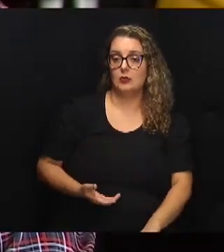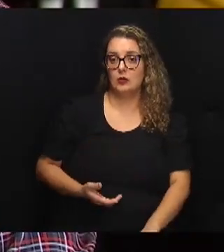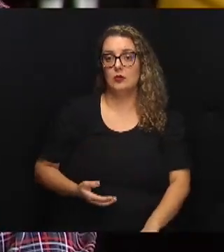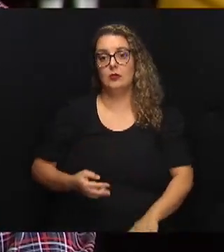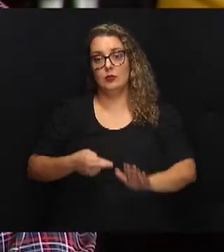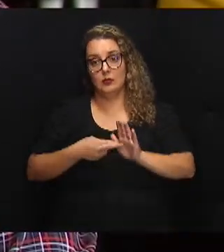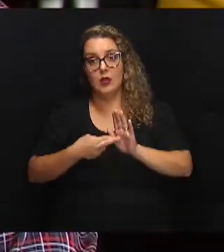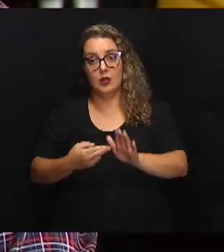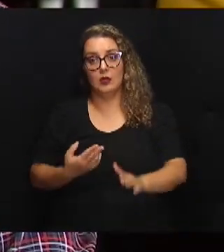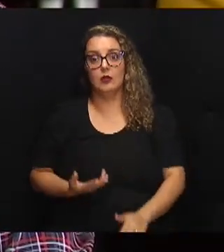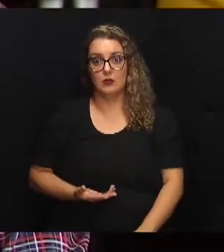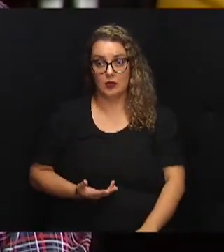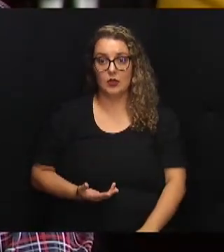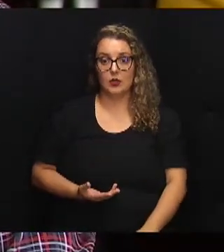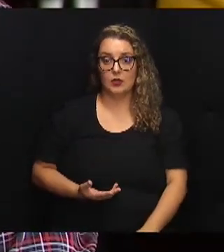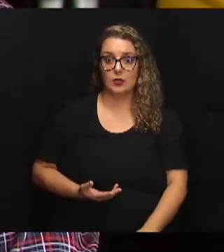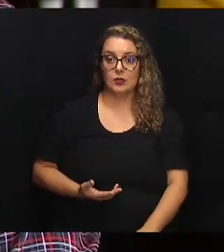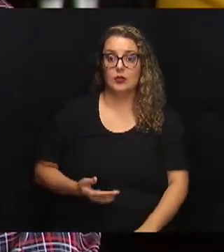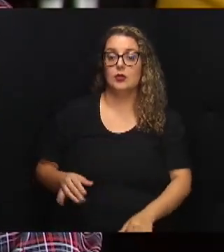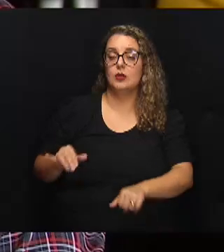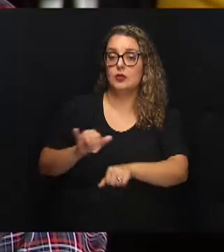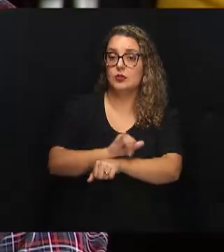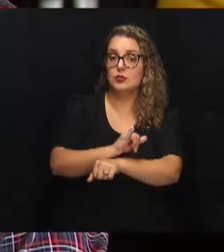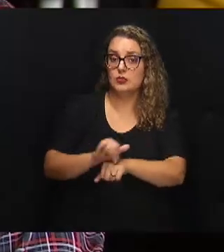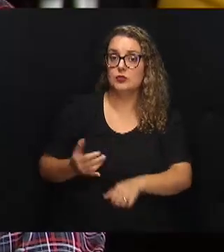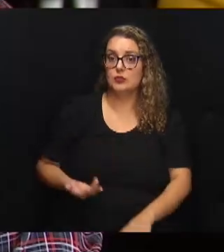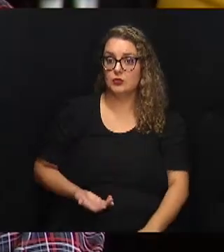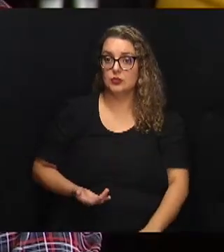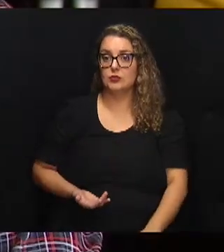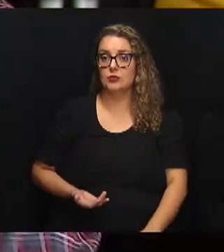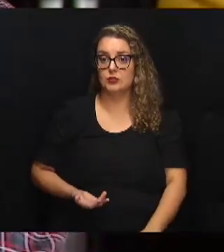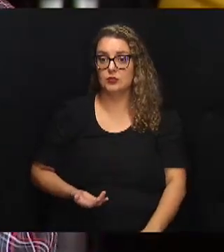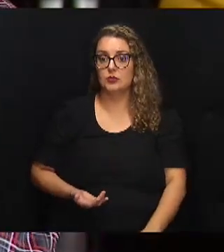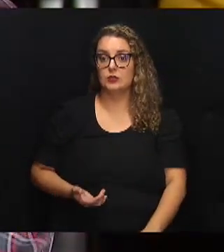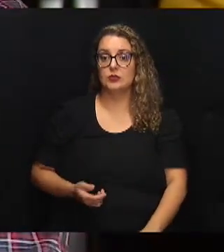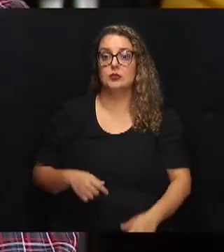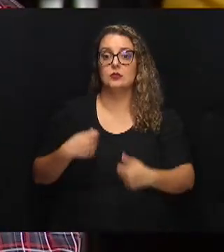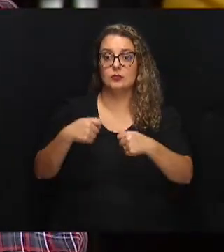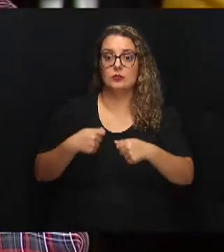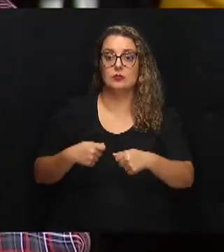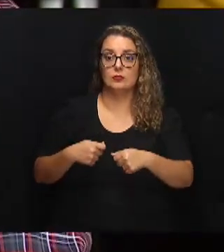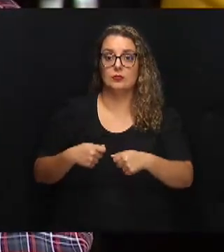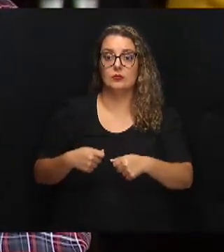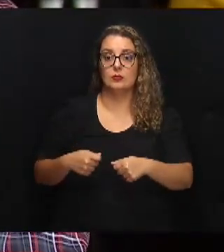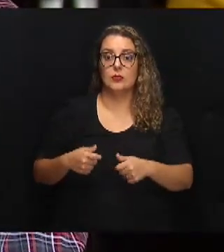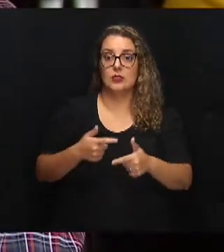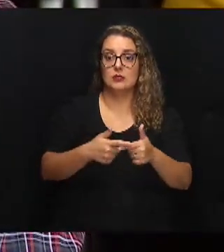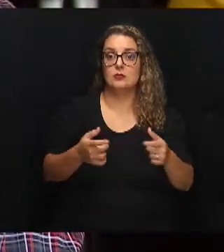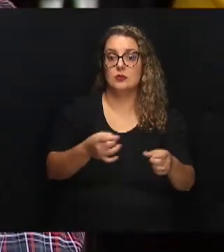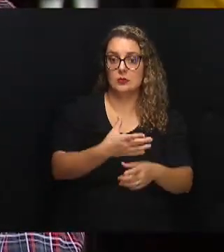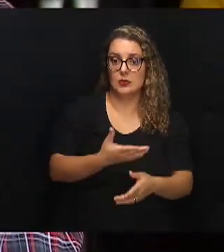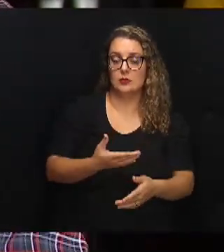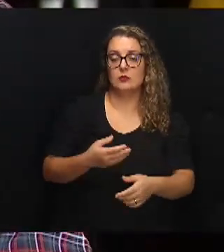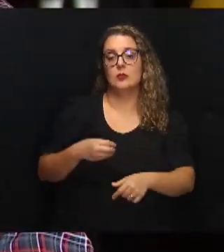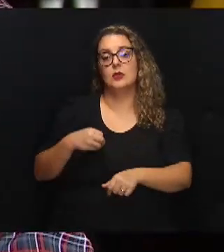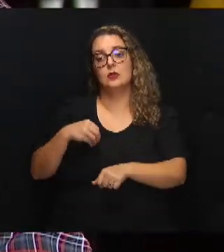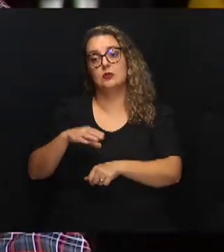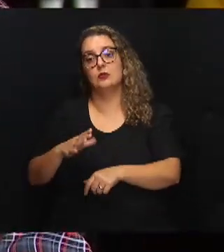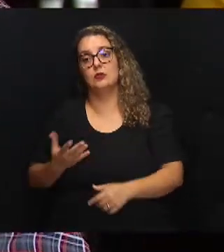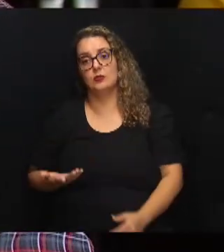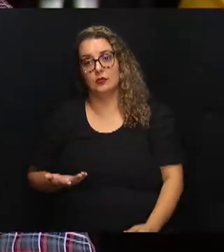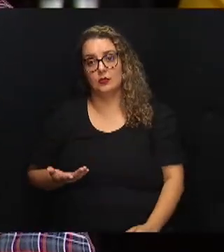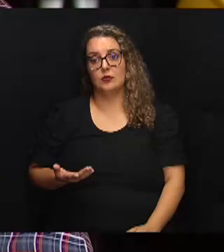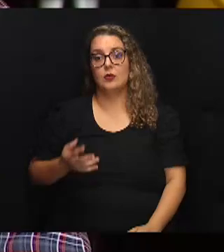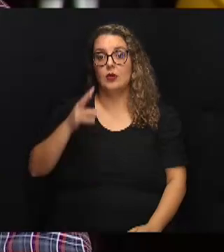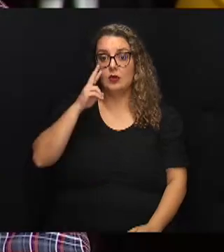a gente fala, de uma ferramenta que a gente precisava para sanar essa dor. Então, essa indicação a gente viu